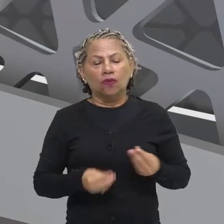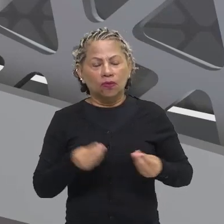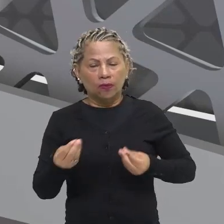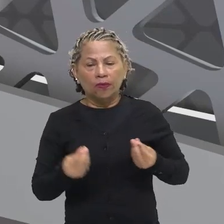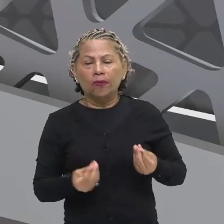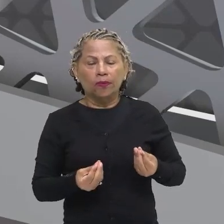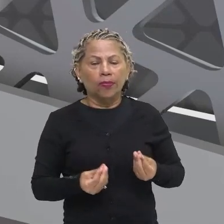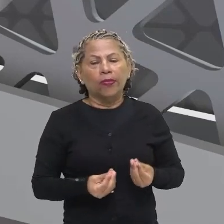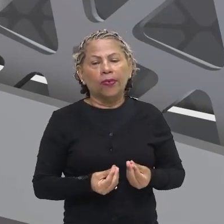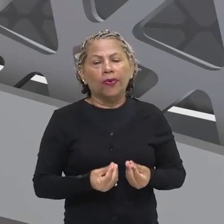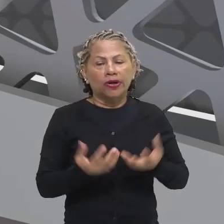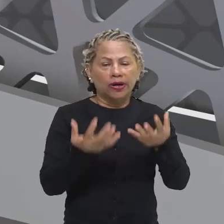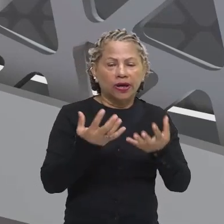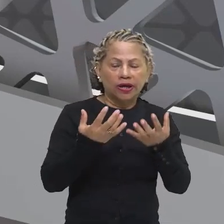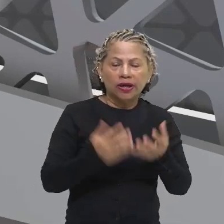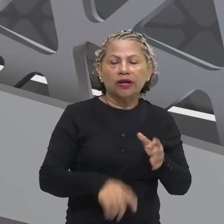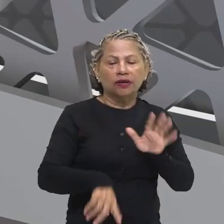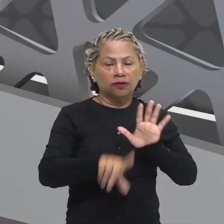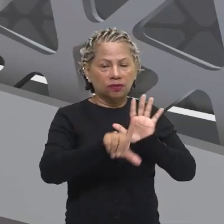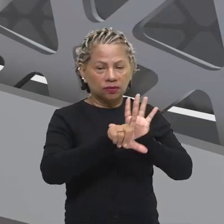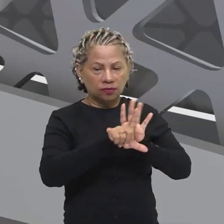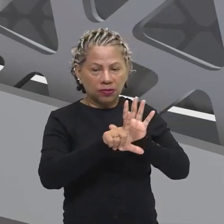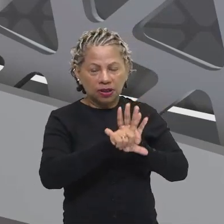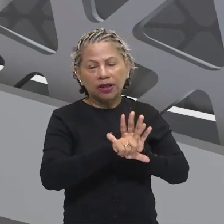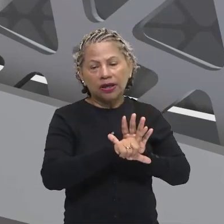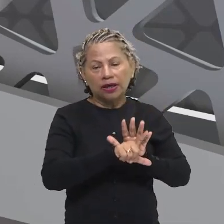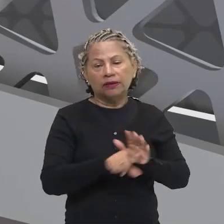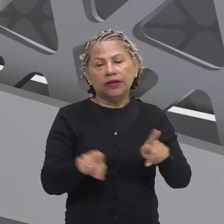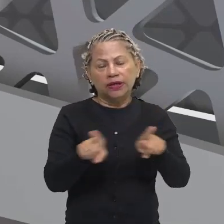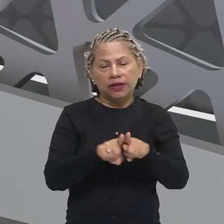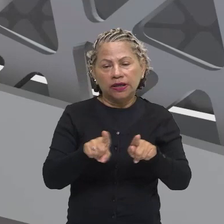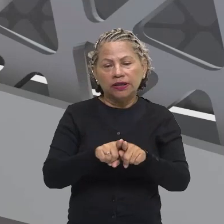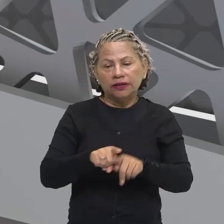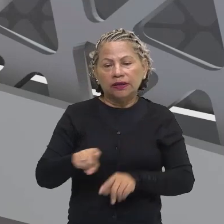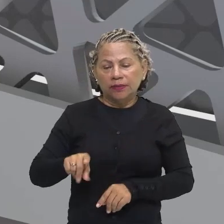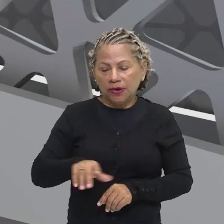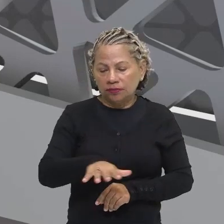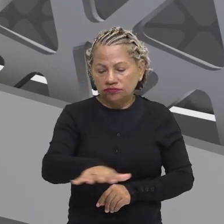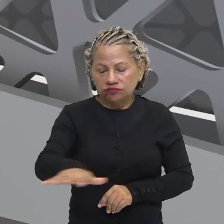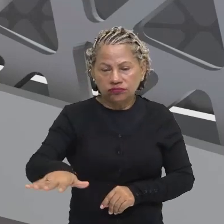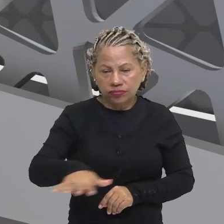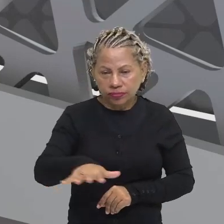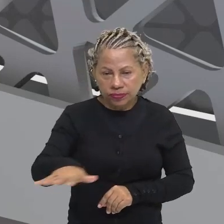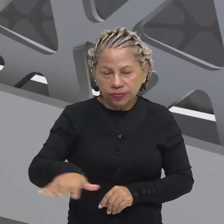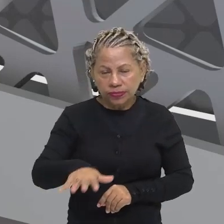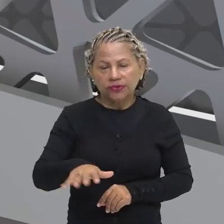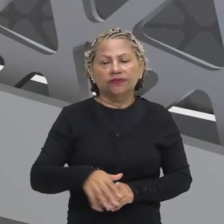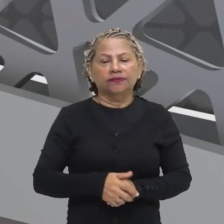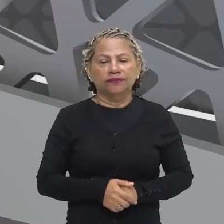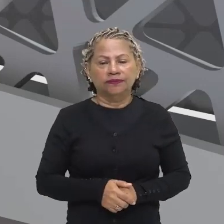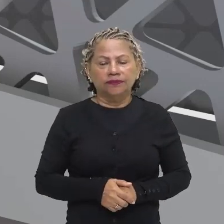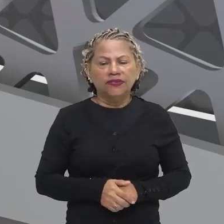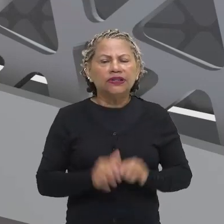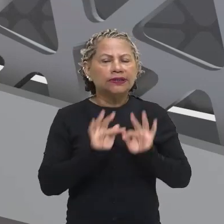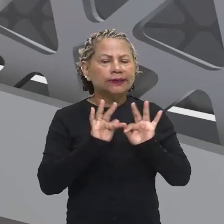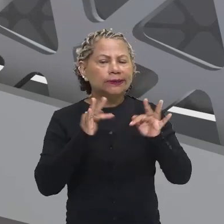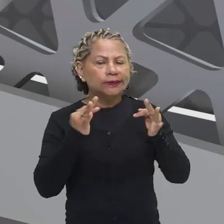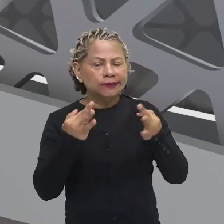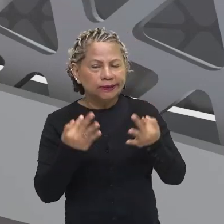de uma lei, em território nacional, e assim, do mais simples ao